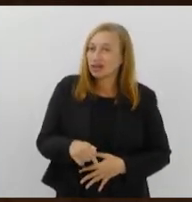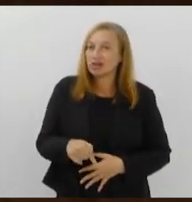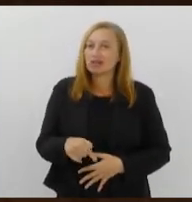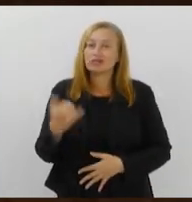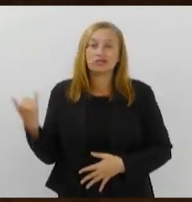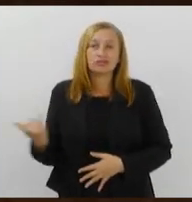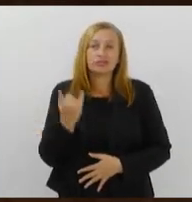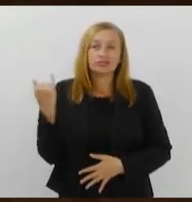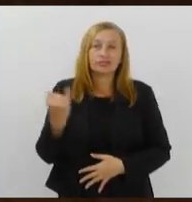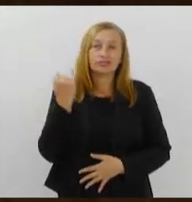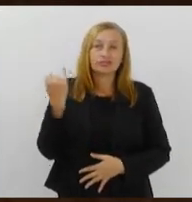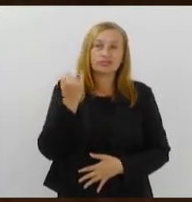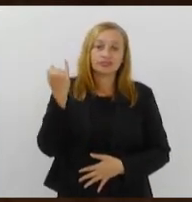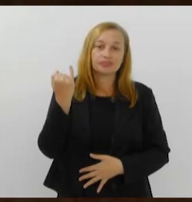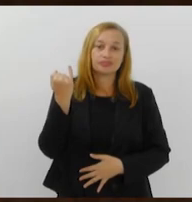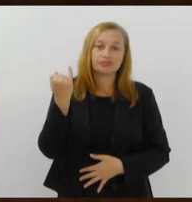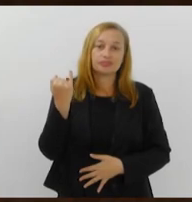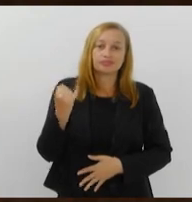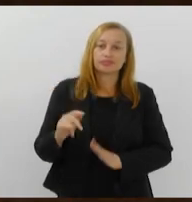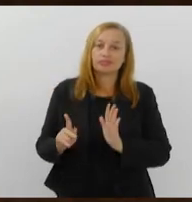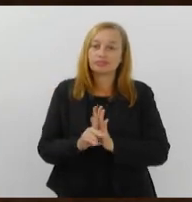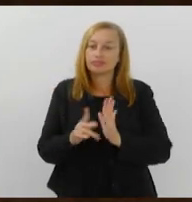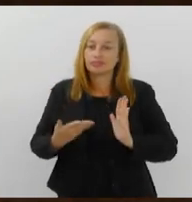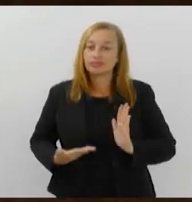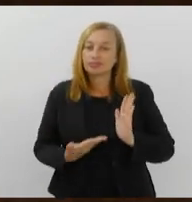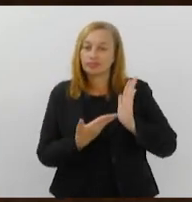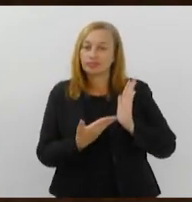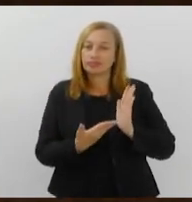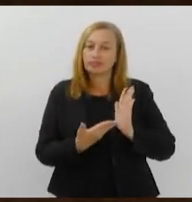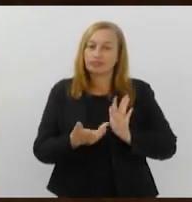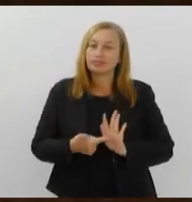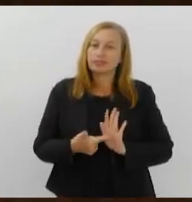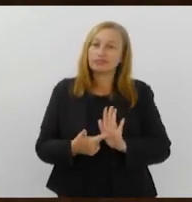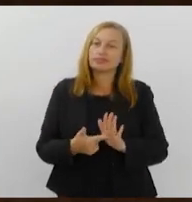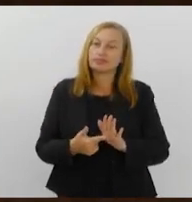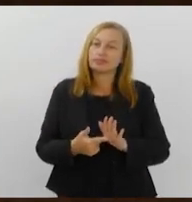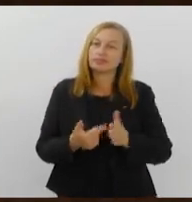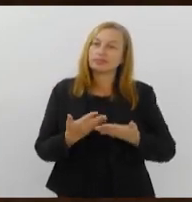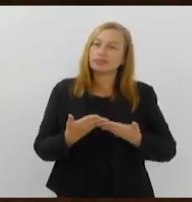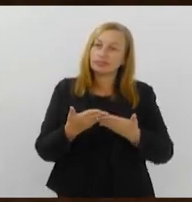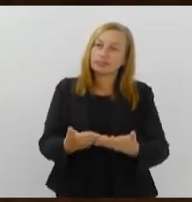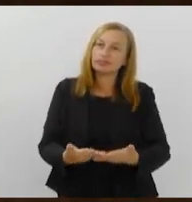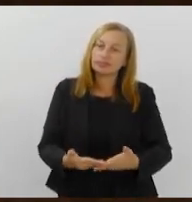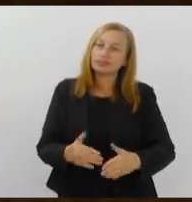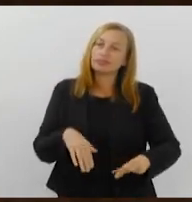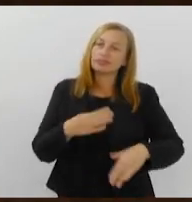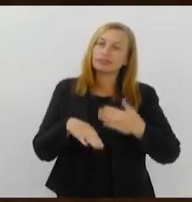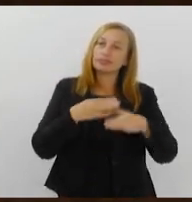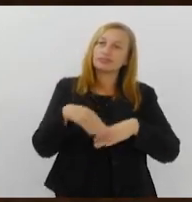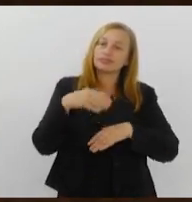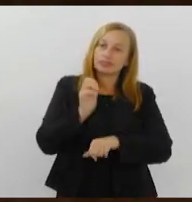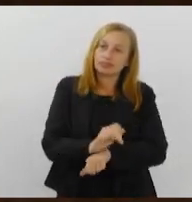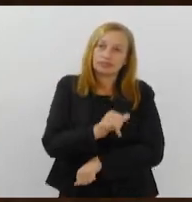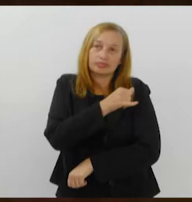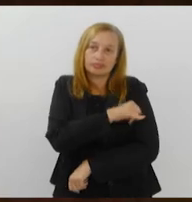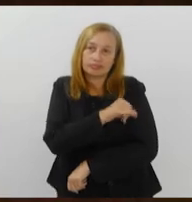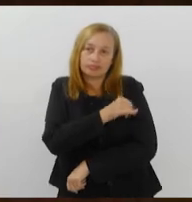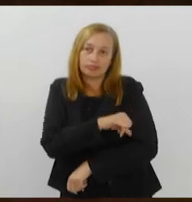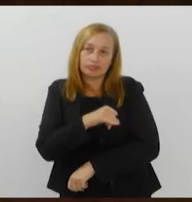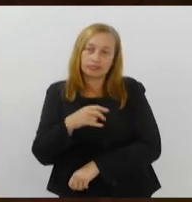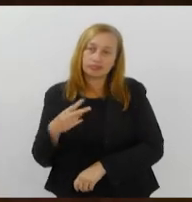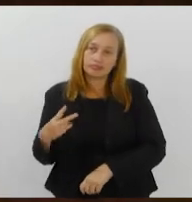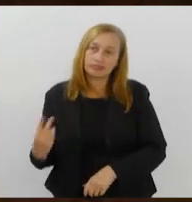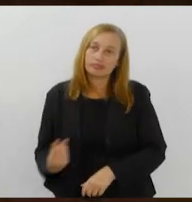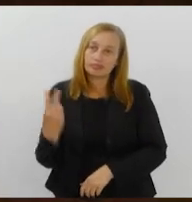da importância de projetos como esse apontarem que o caminho para o desenvolvimento do Estado do Rio de Janeiro e para a preservação